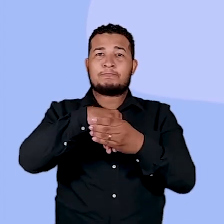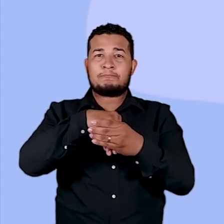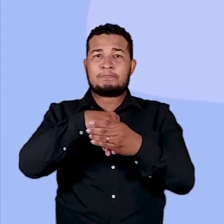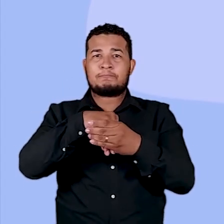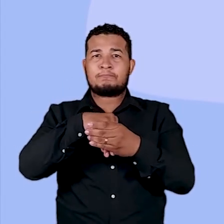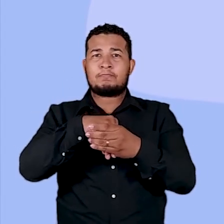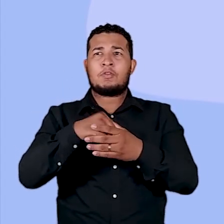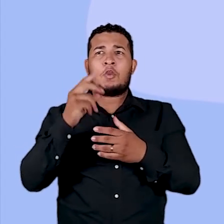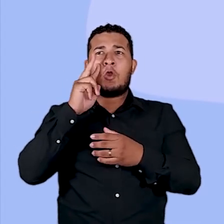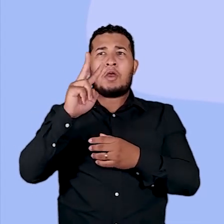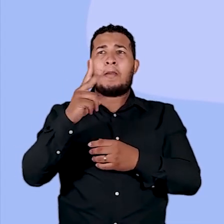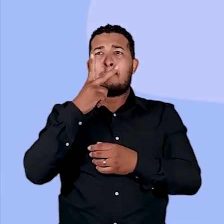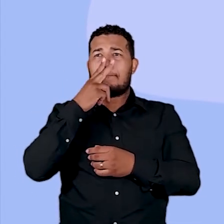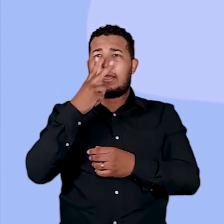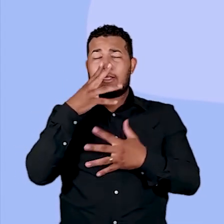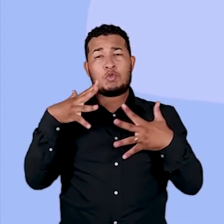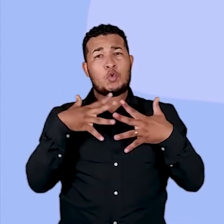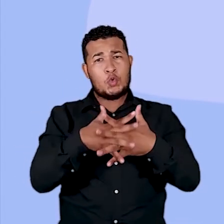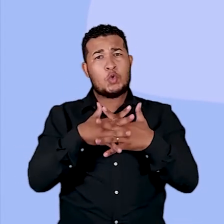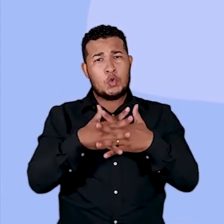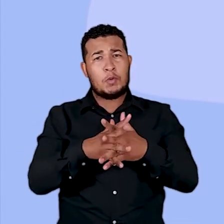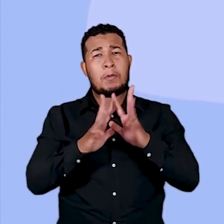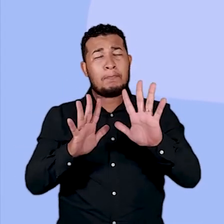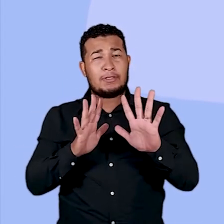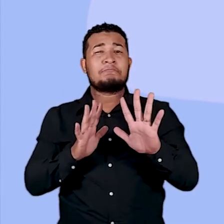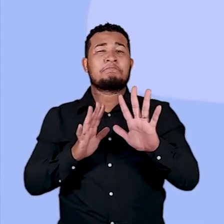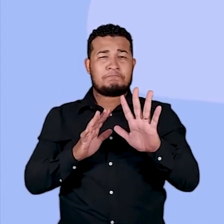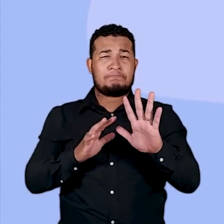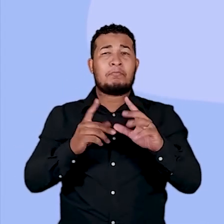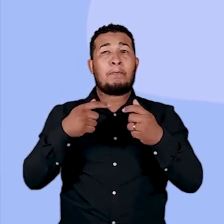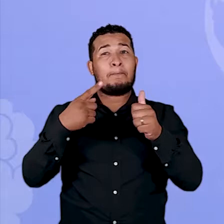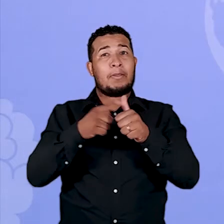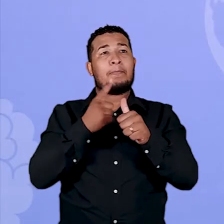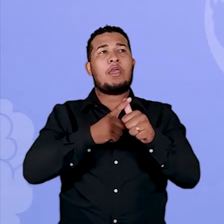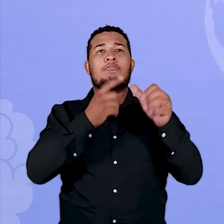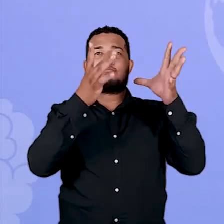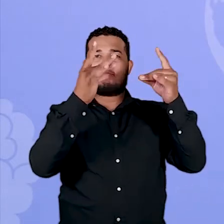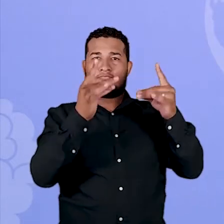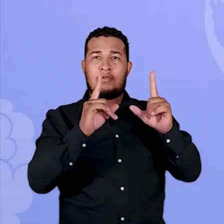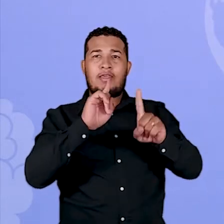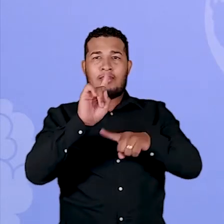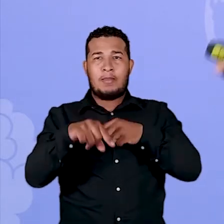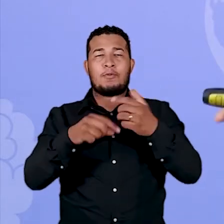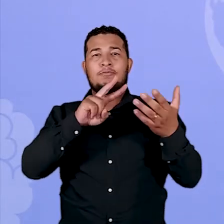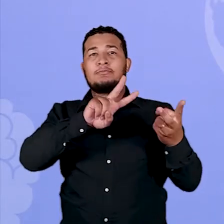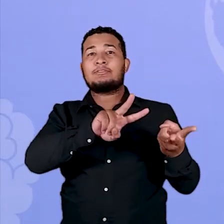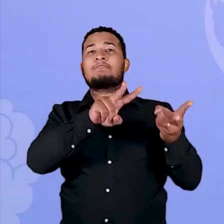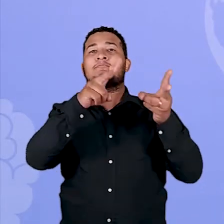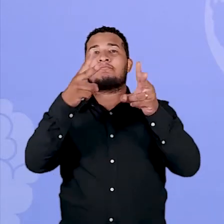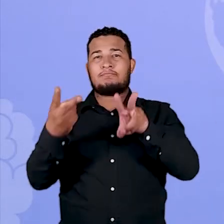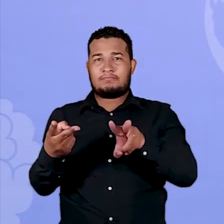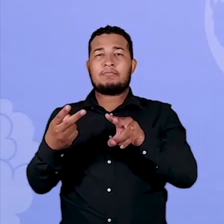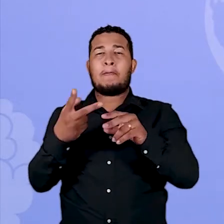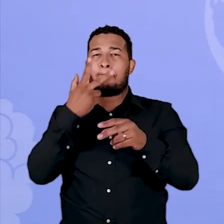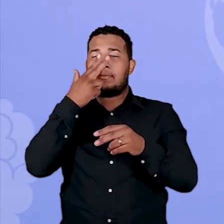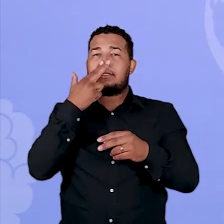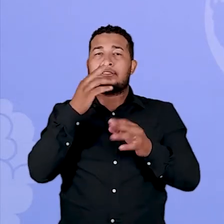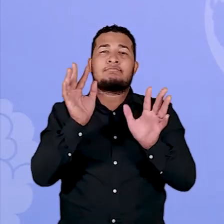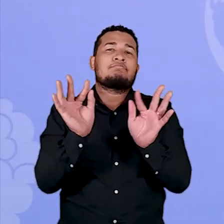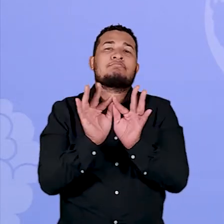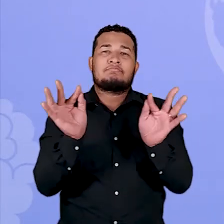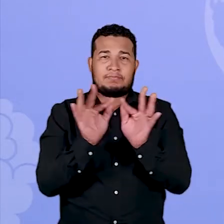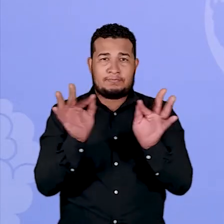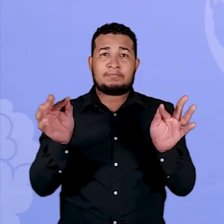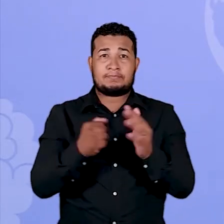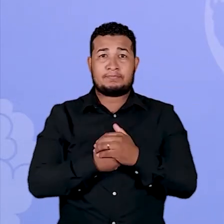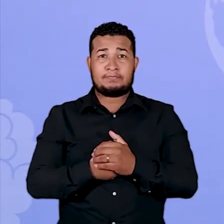nele. Bom, ainda assim parece muito complexo. A gente tem primeiro dar a definição, depois a gente traduz aí de uma